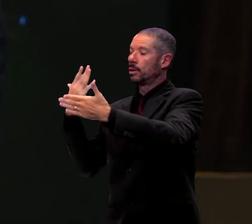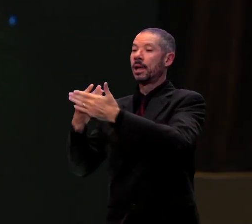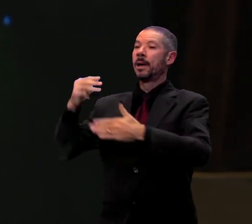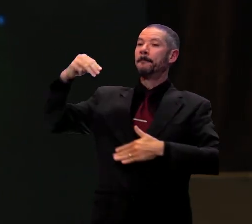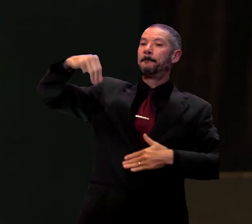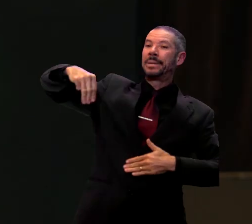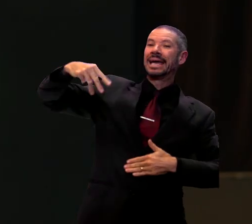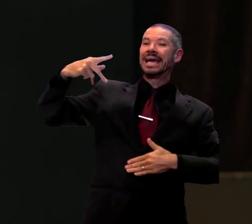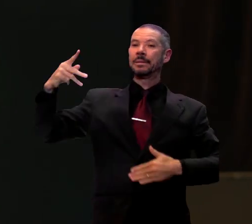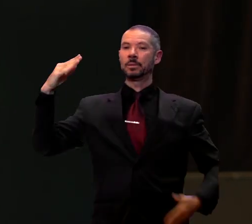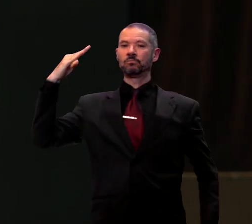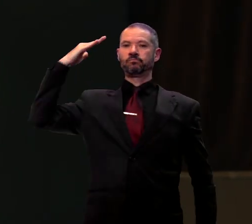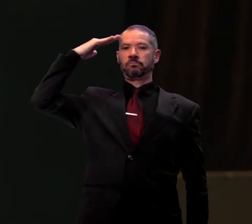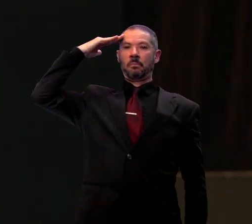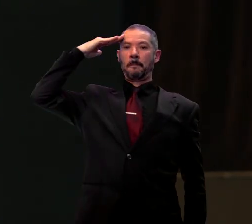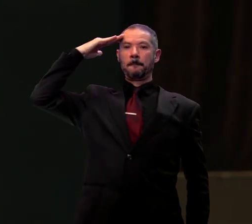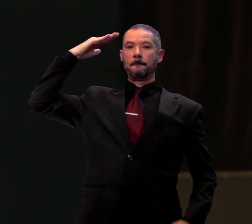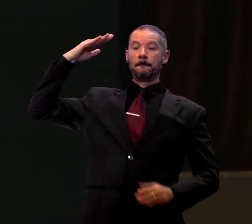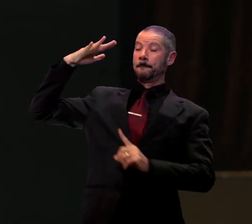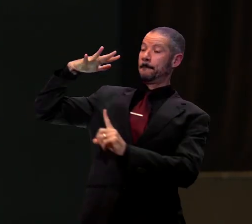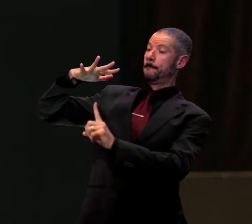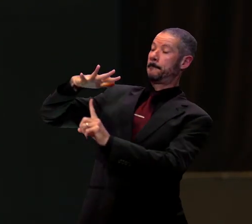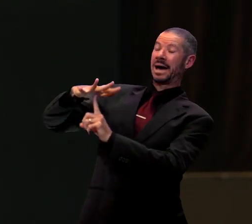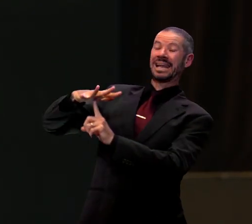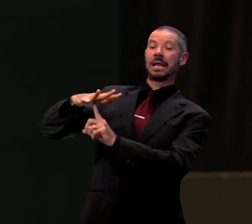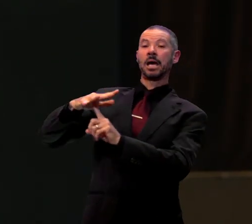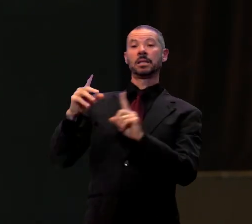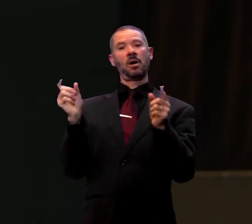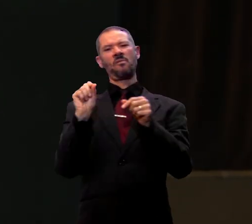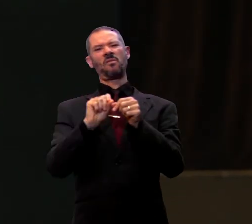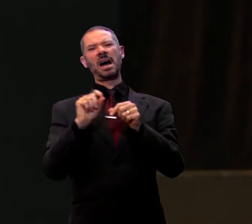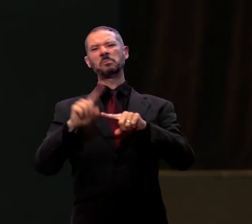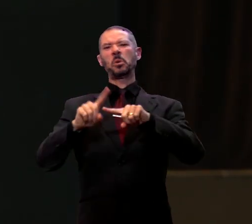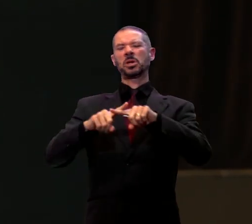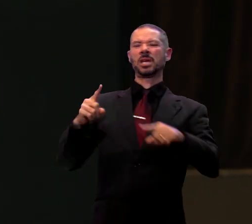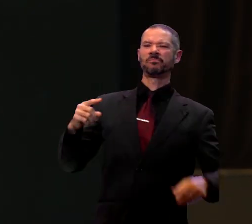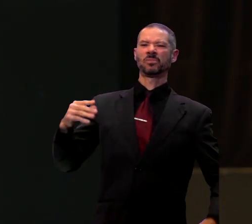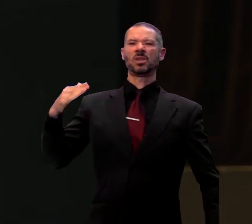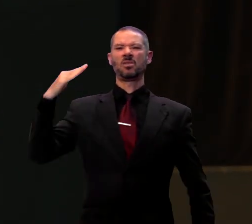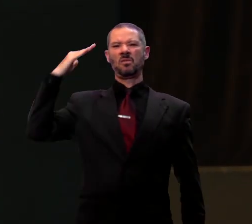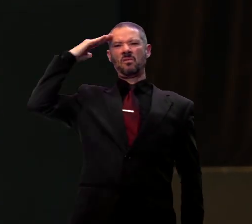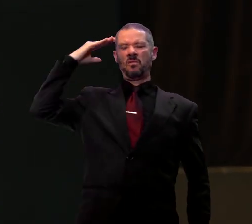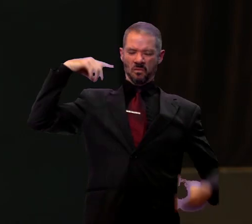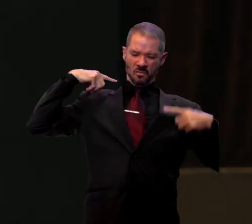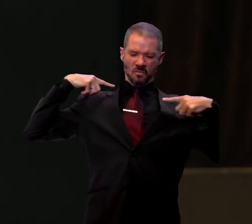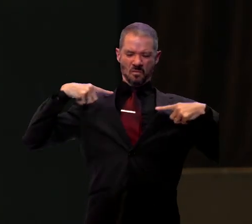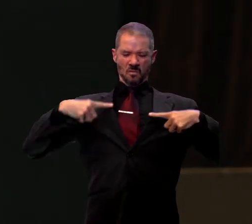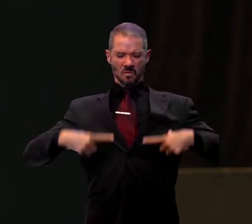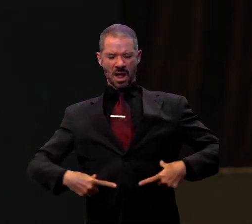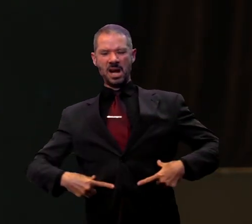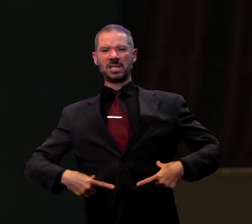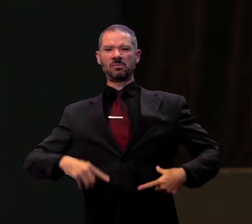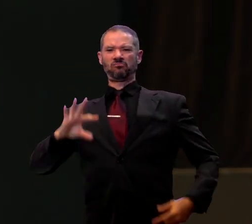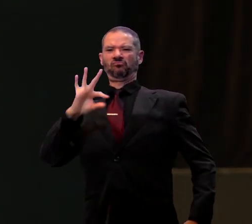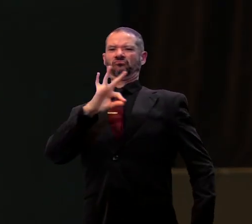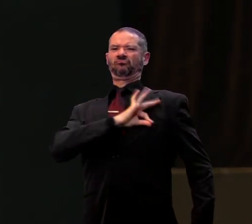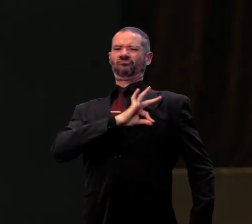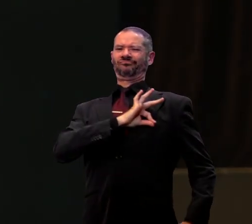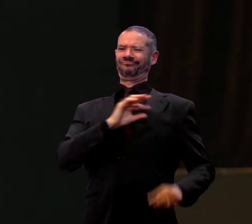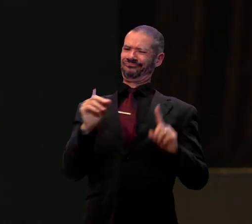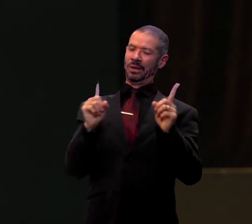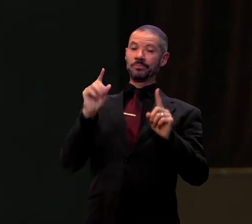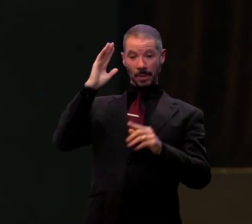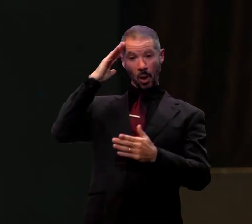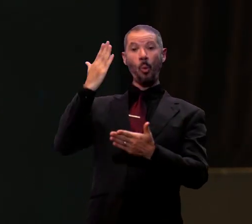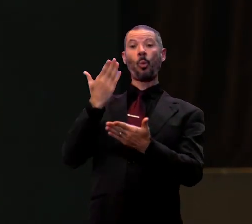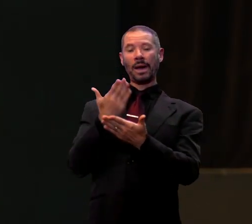APM do nosso Paraná, não o fazem só porque tem uma farda, tem um juramento e tem um distintivo. Eu